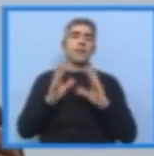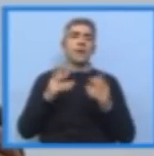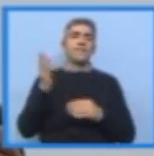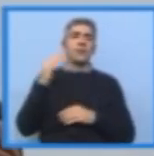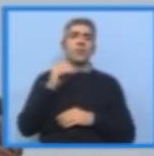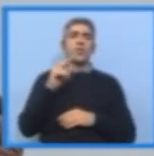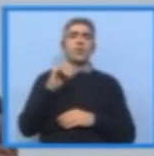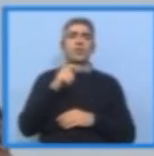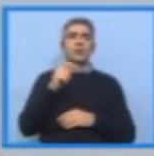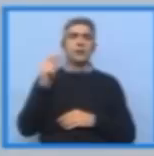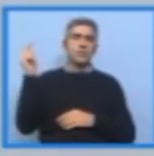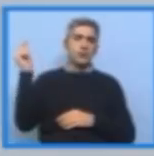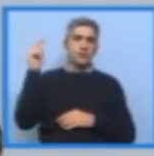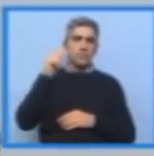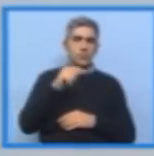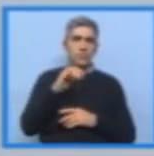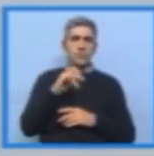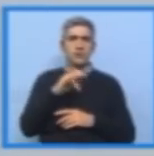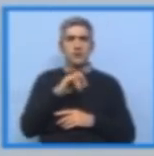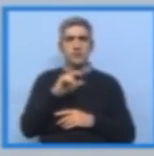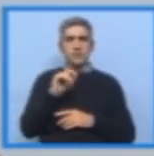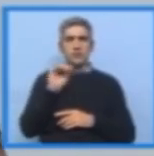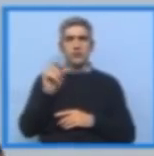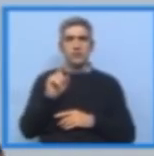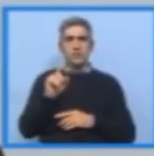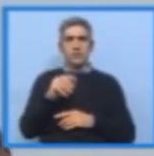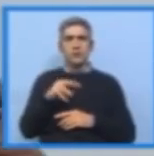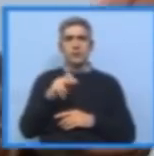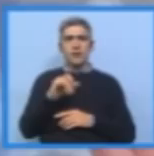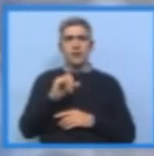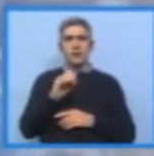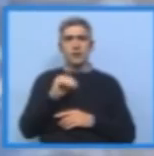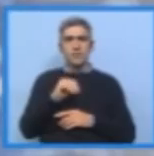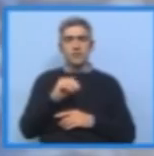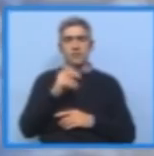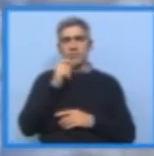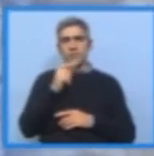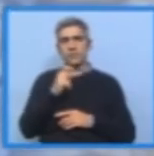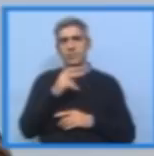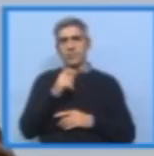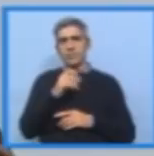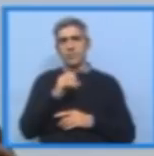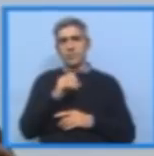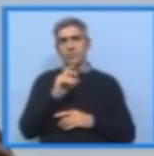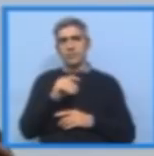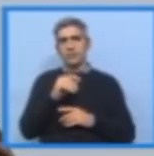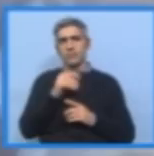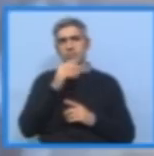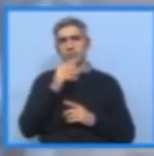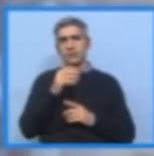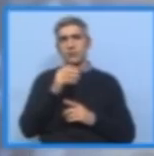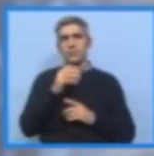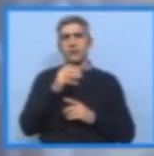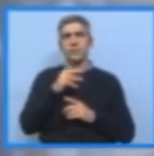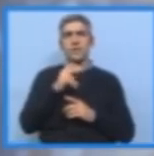do Oriente. Para já o Henrique fez muito bem a não lhe chamar reis magos. E falou só em magos, que é o que diz o Evangelho. O Evangelho fala em magos. Ele também não nos fala de 3, não